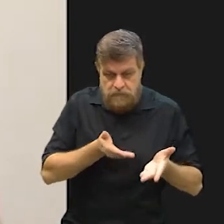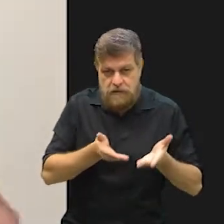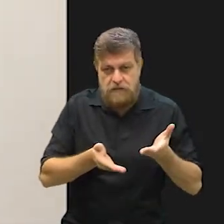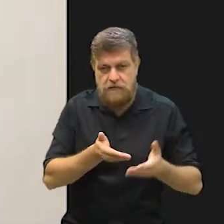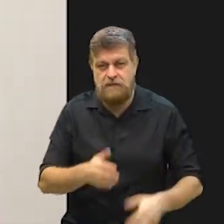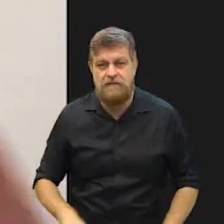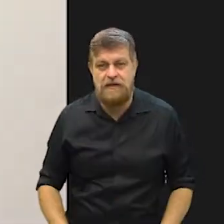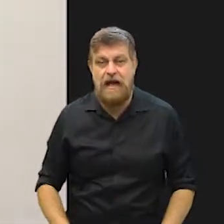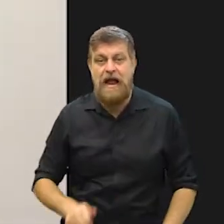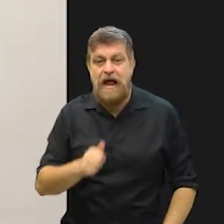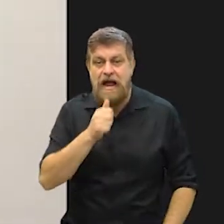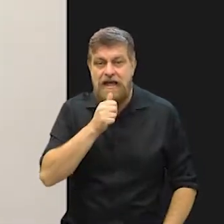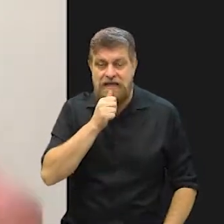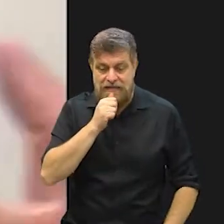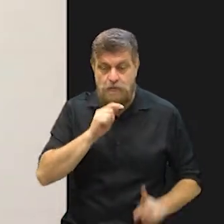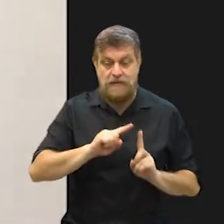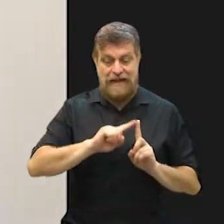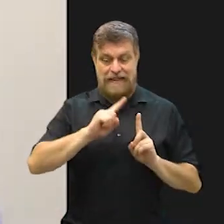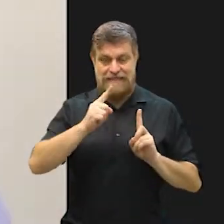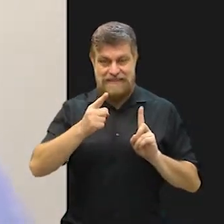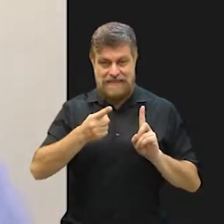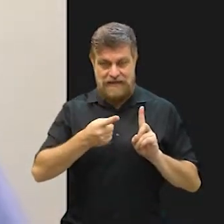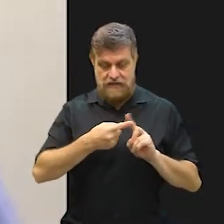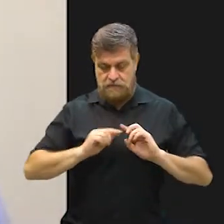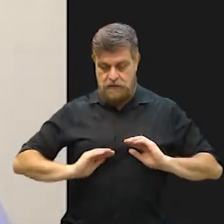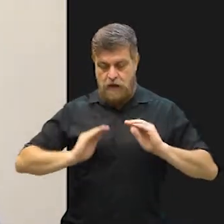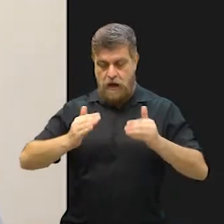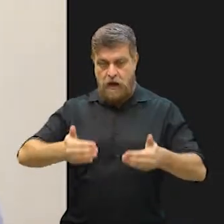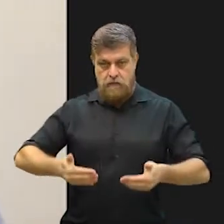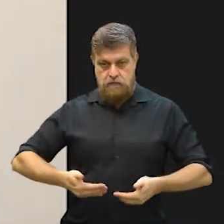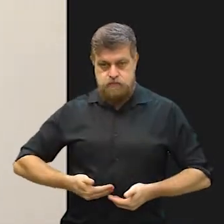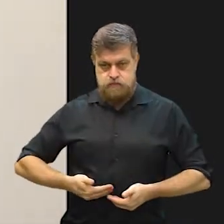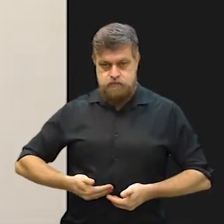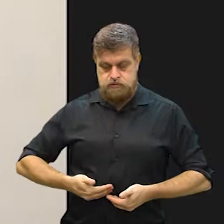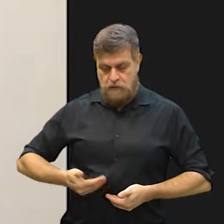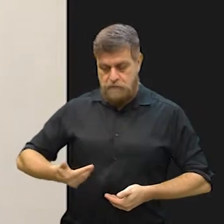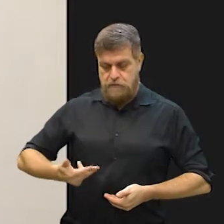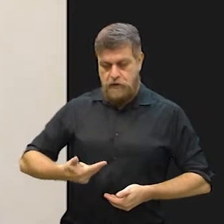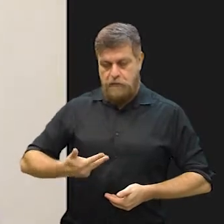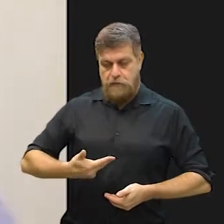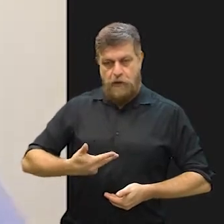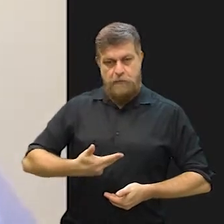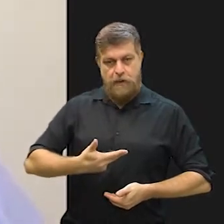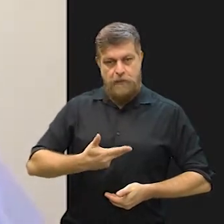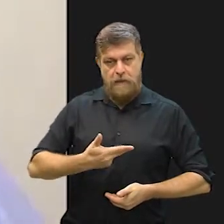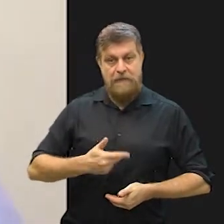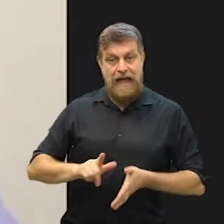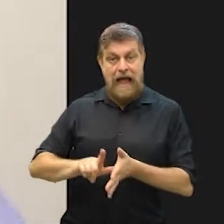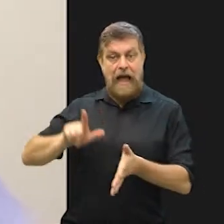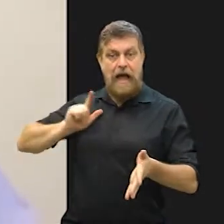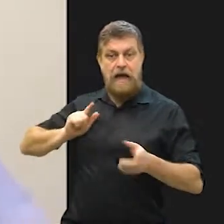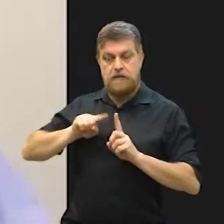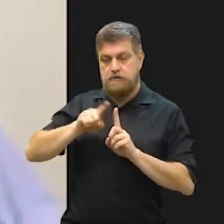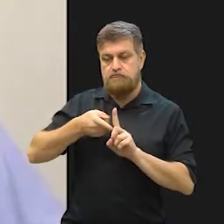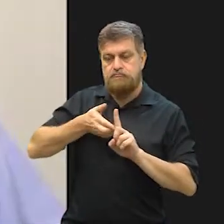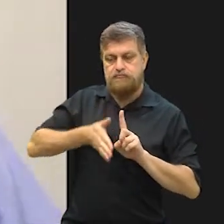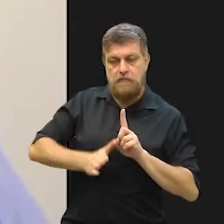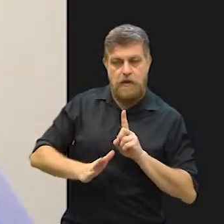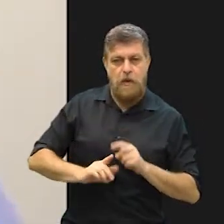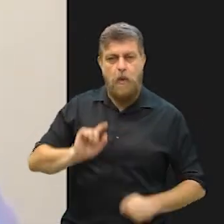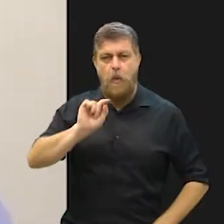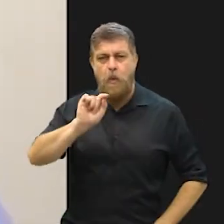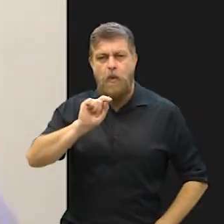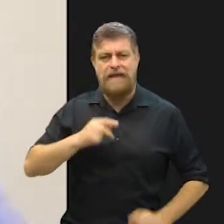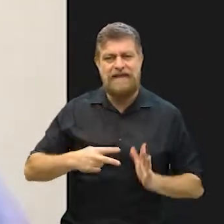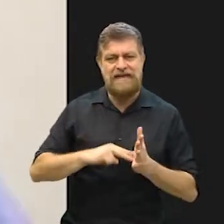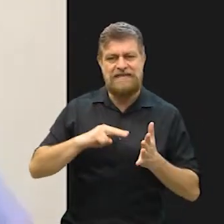defeito ainda na vida fetal, ou seja, antes da criança nascer. Então, o que é essa mielomeningocele,